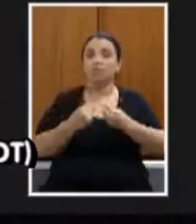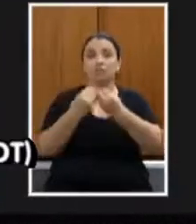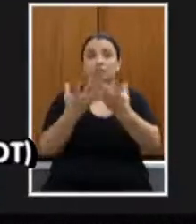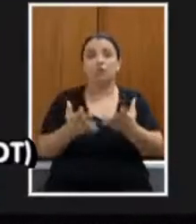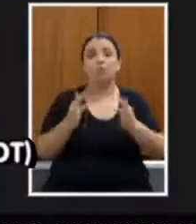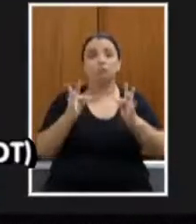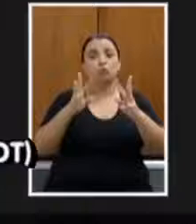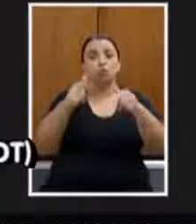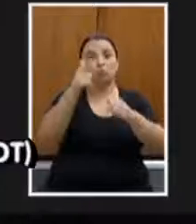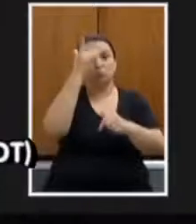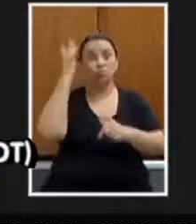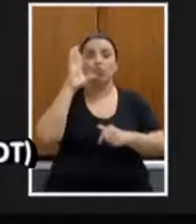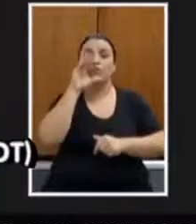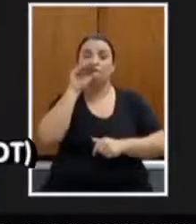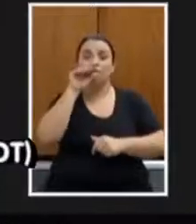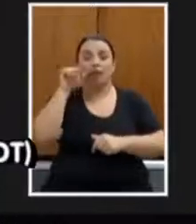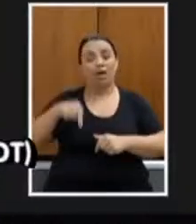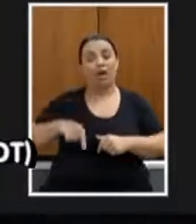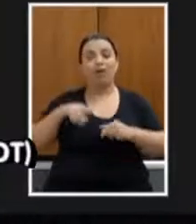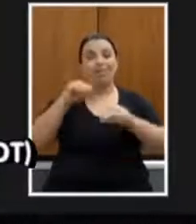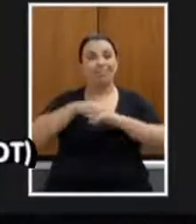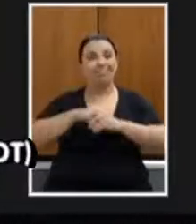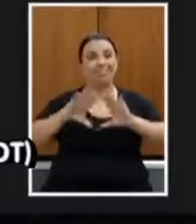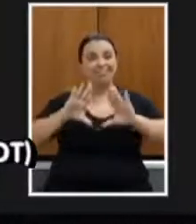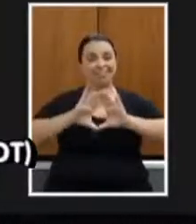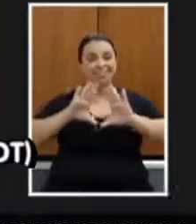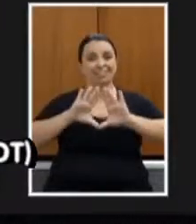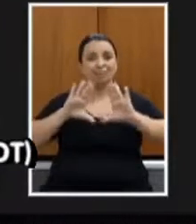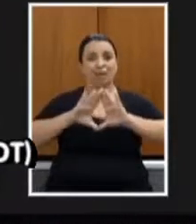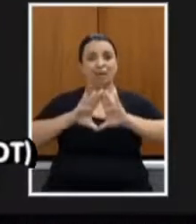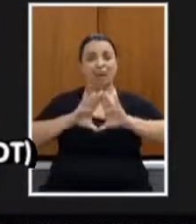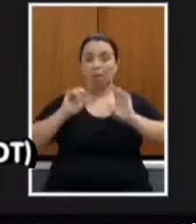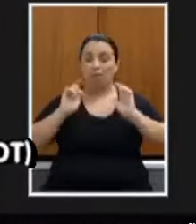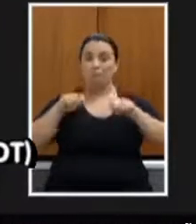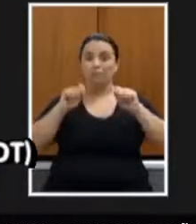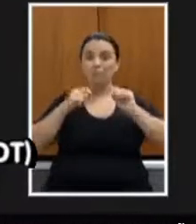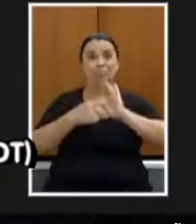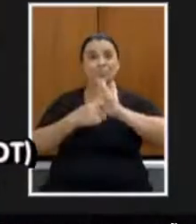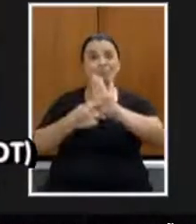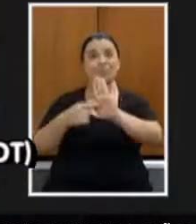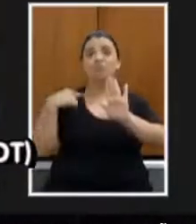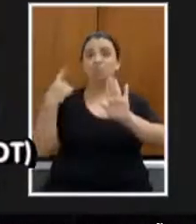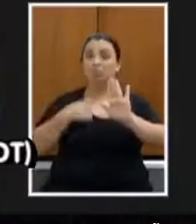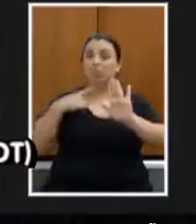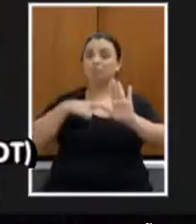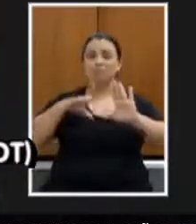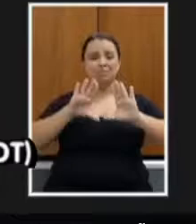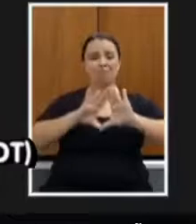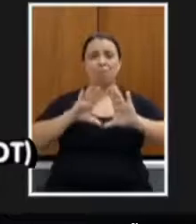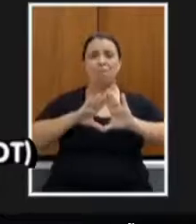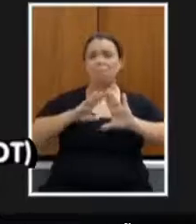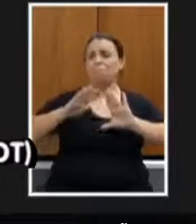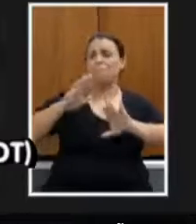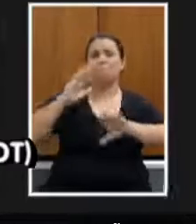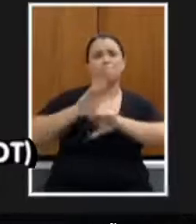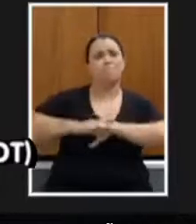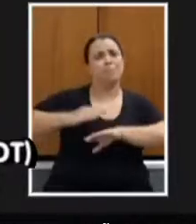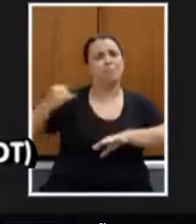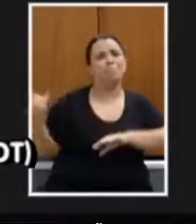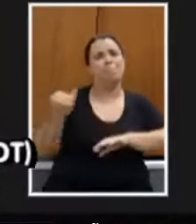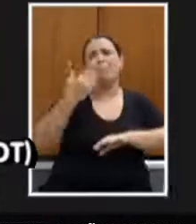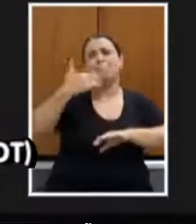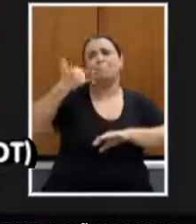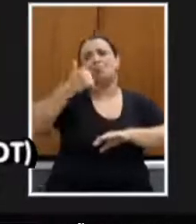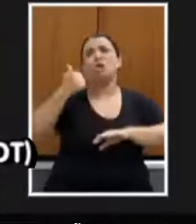funcionários dessa casa, acima de tudo, essa condição de mostrar que nós temos a melhor Assembleia do Brasil. Um abraço a Vossa